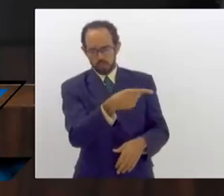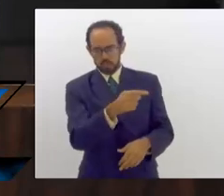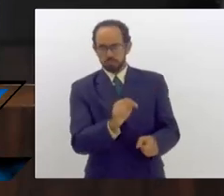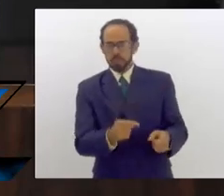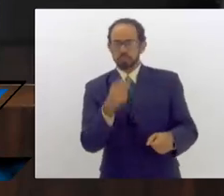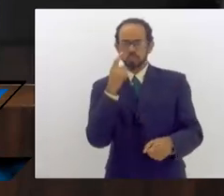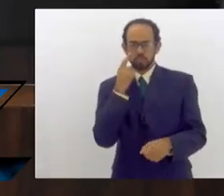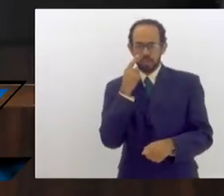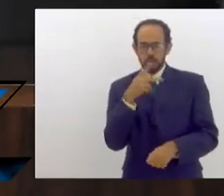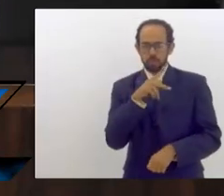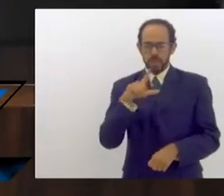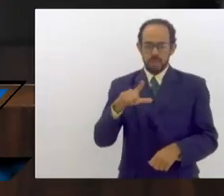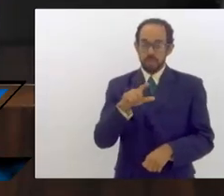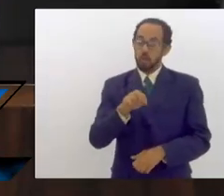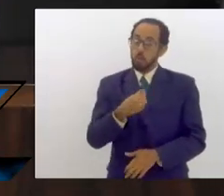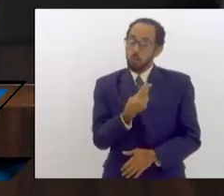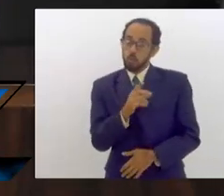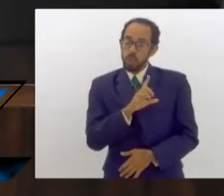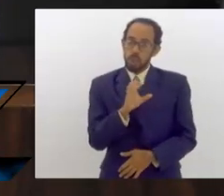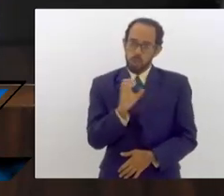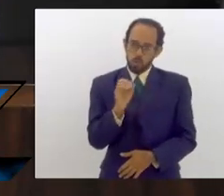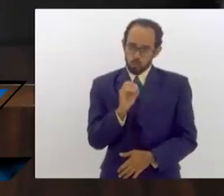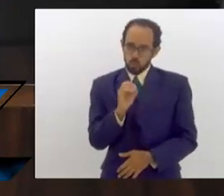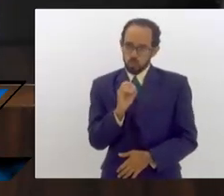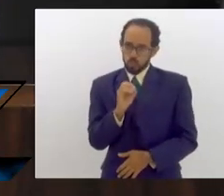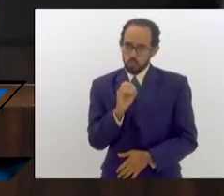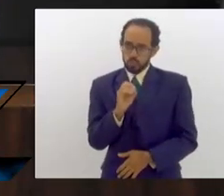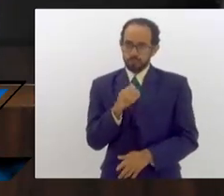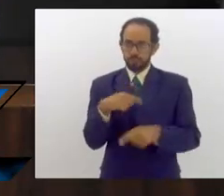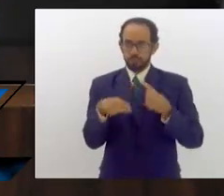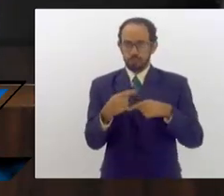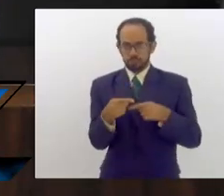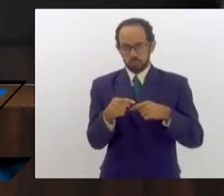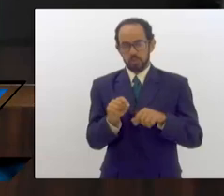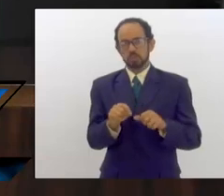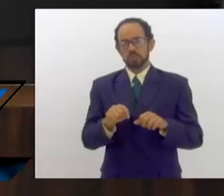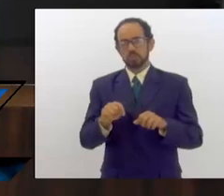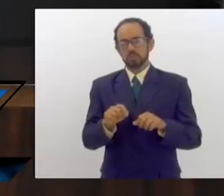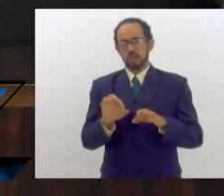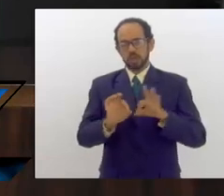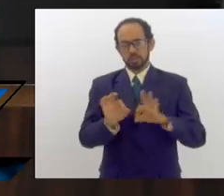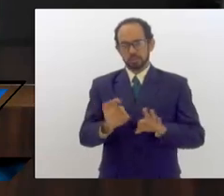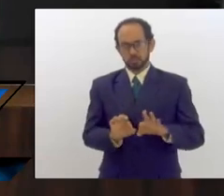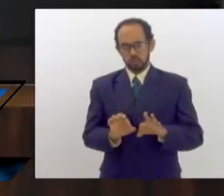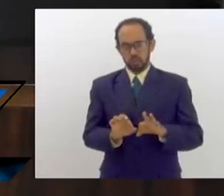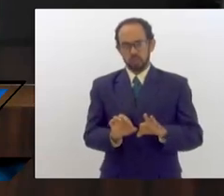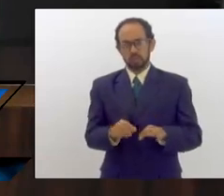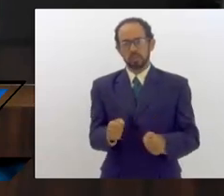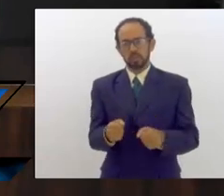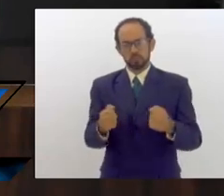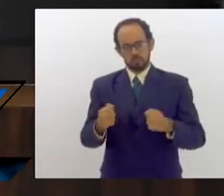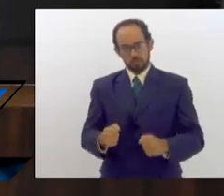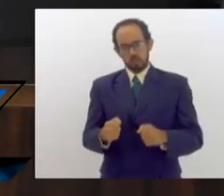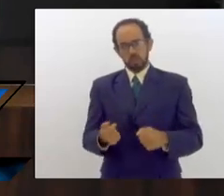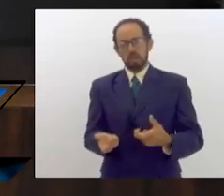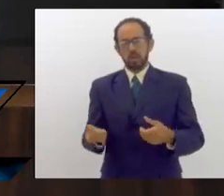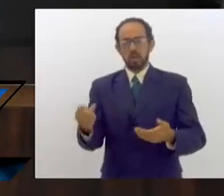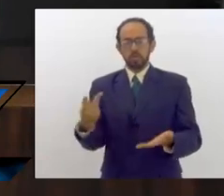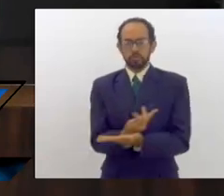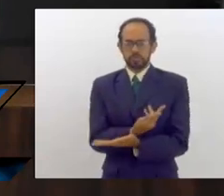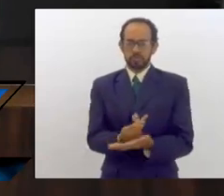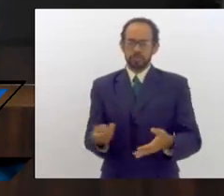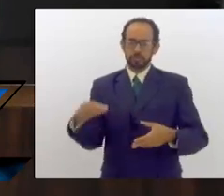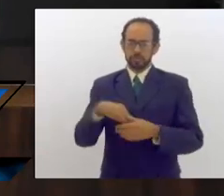uma vez discutido a questão de ordem e outros poderão acontecer internamente para a gente deliberar